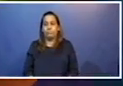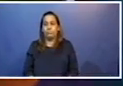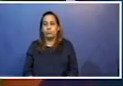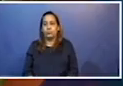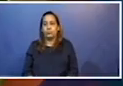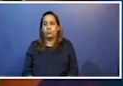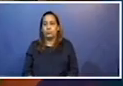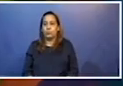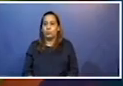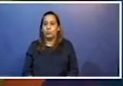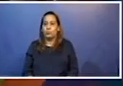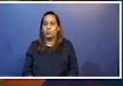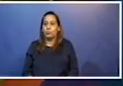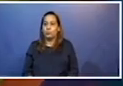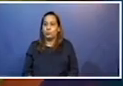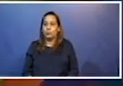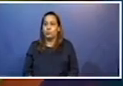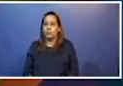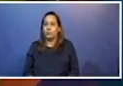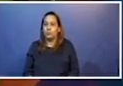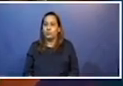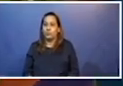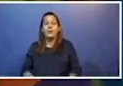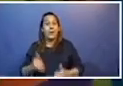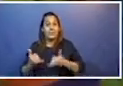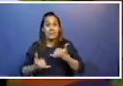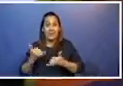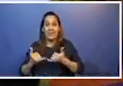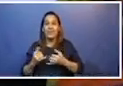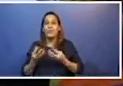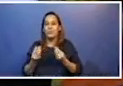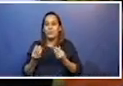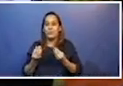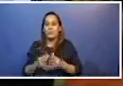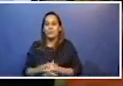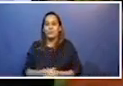animal, se é uma planta, e se divirtam bastante, tá bom?